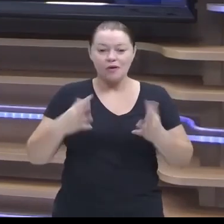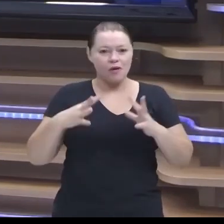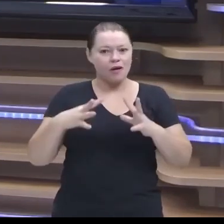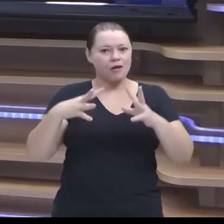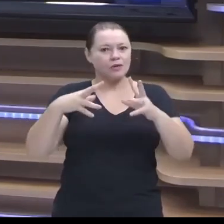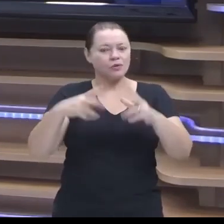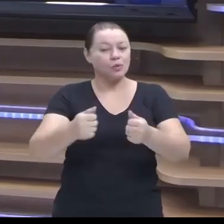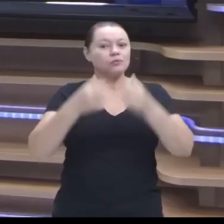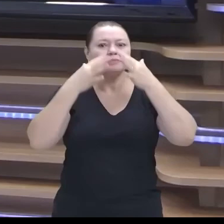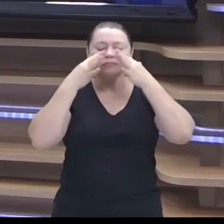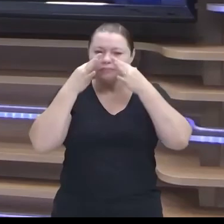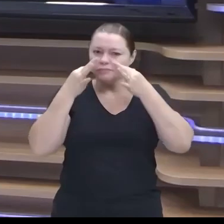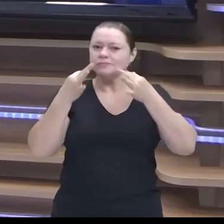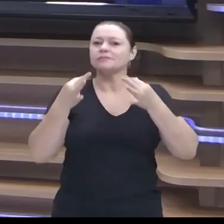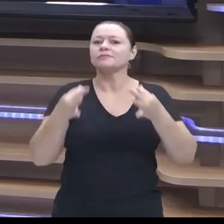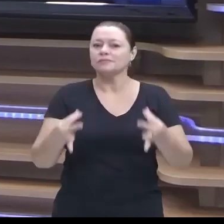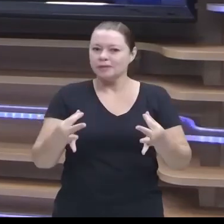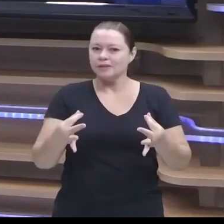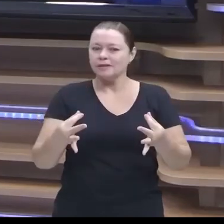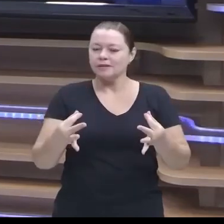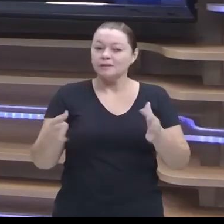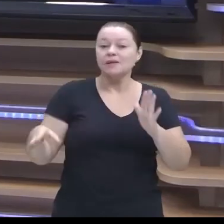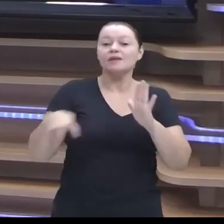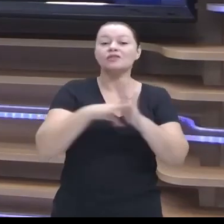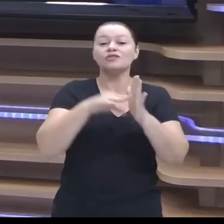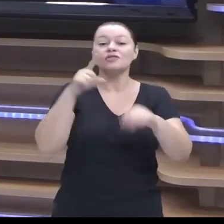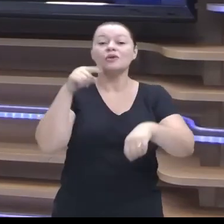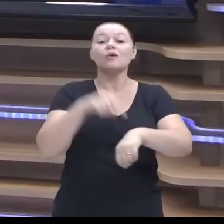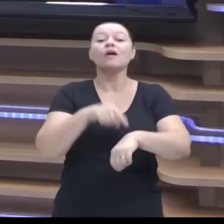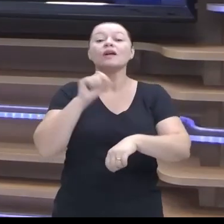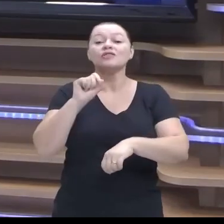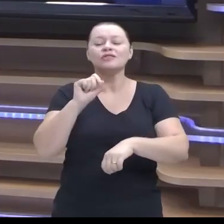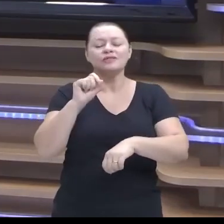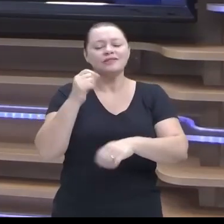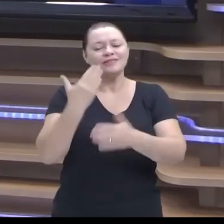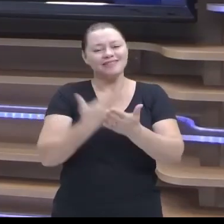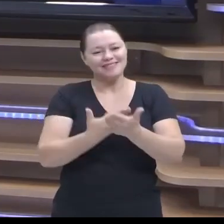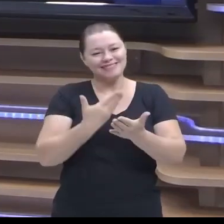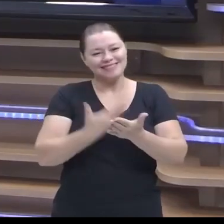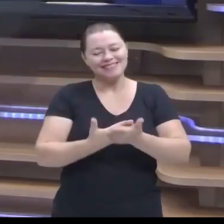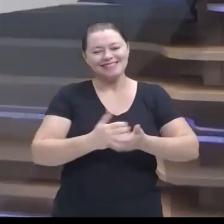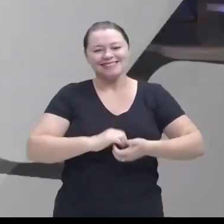muita atenção, chegou a hora de estudar.